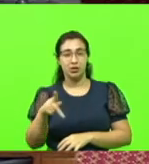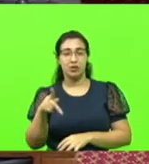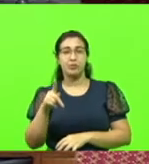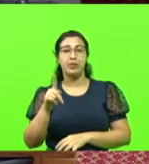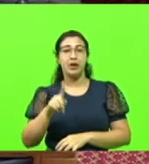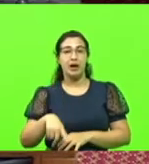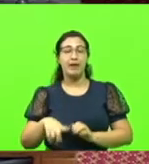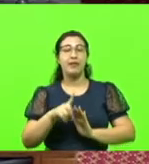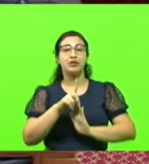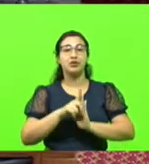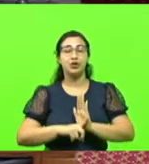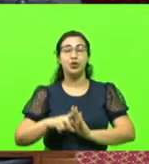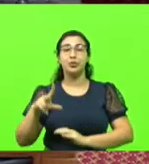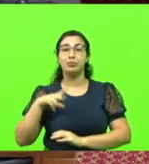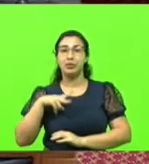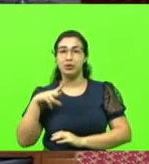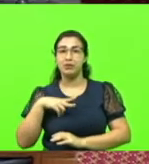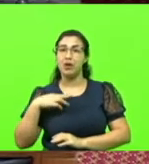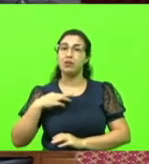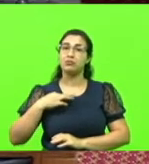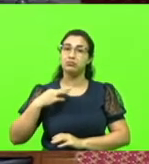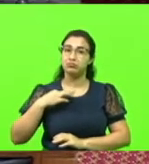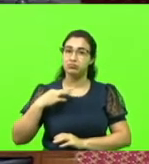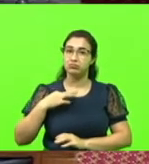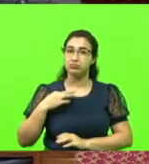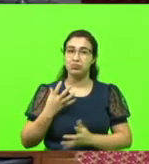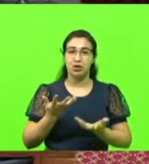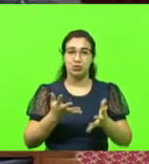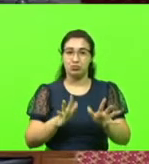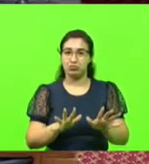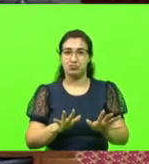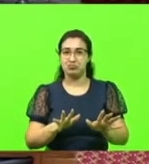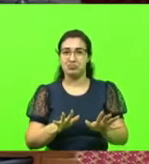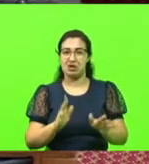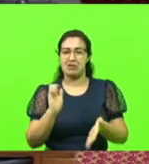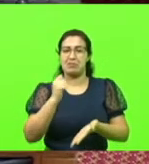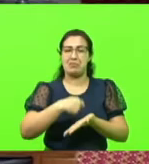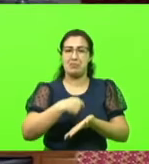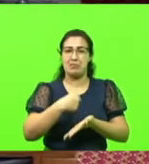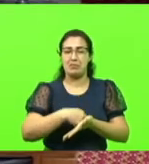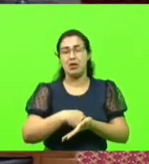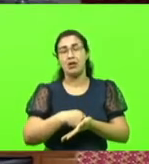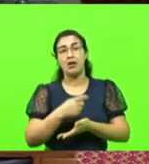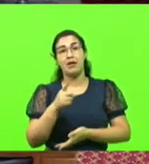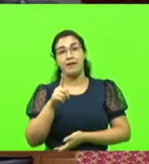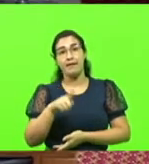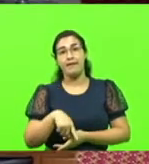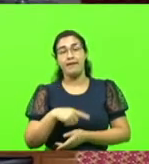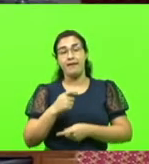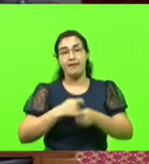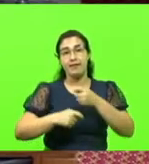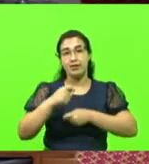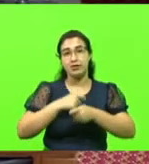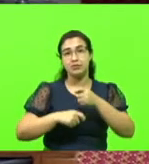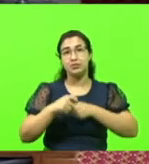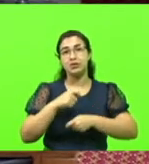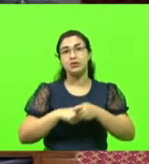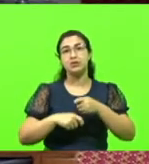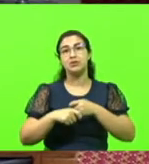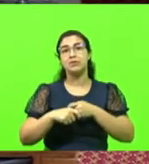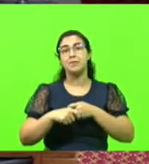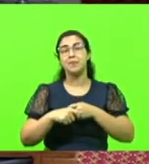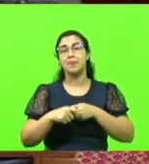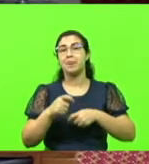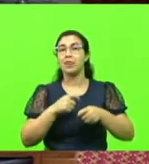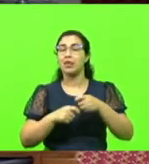direito privado, filantrópico e sem fins lucrativos, dotada de autonomia administrativa, patrimonial,